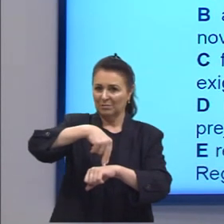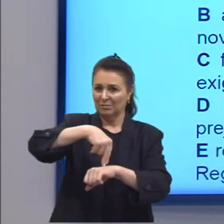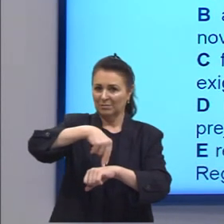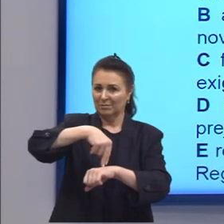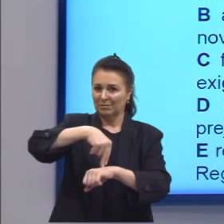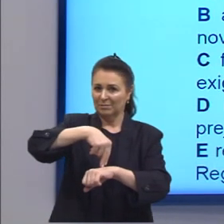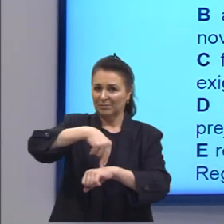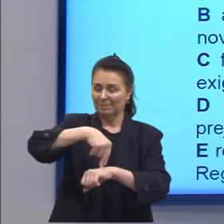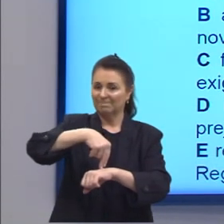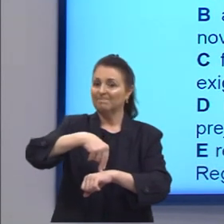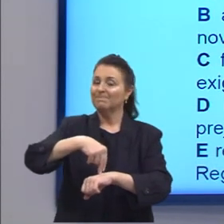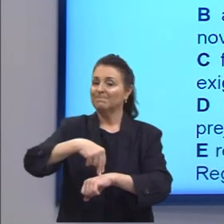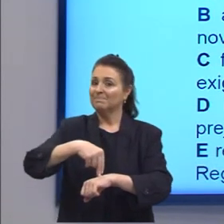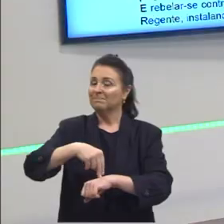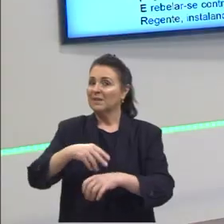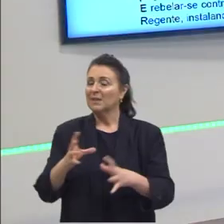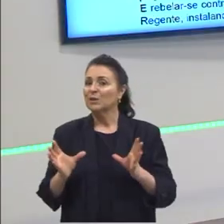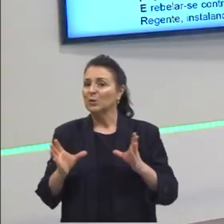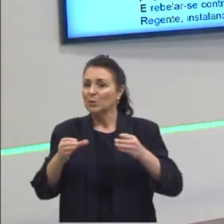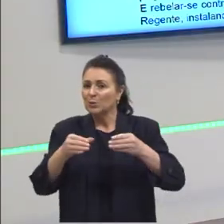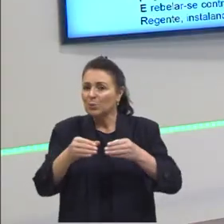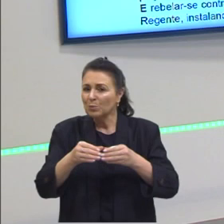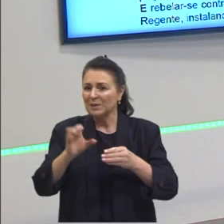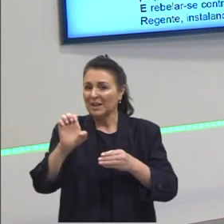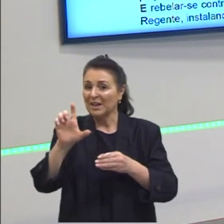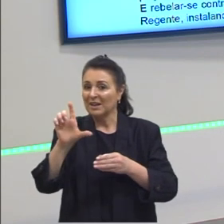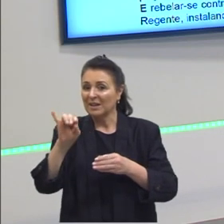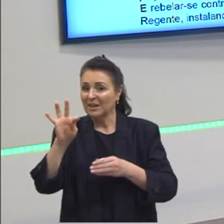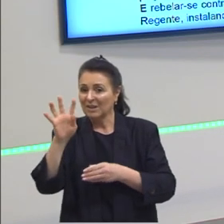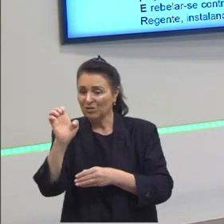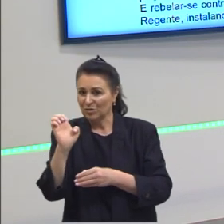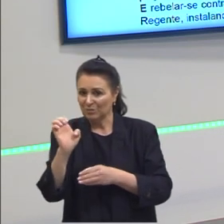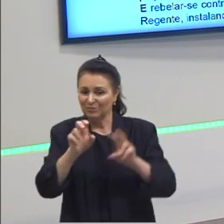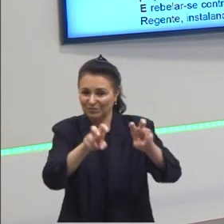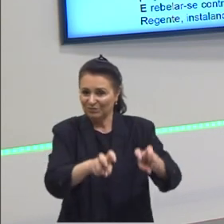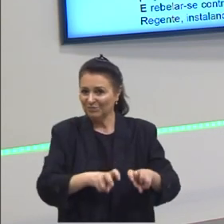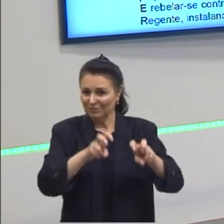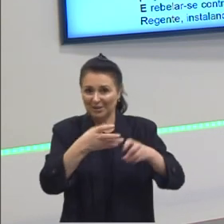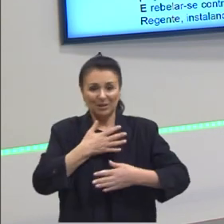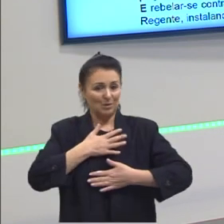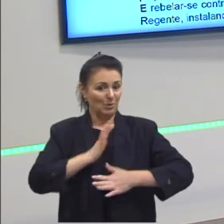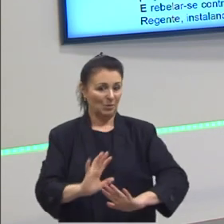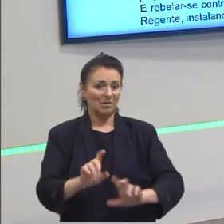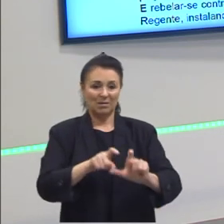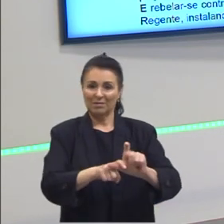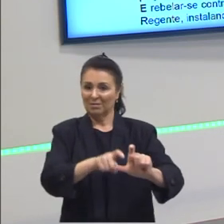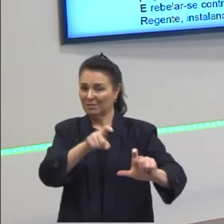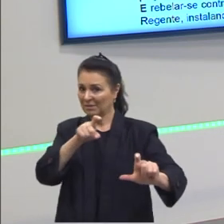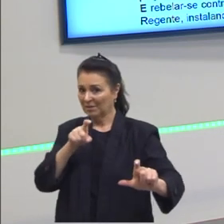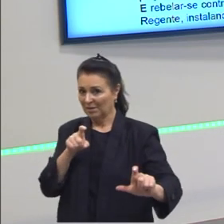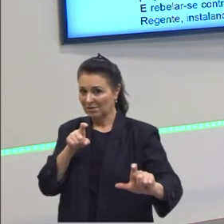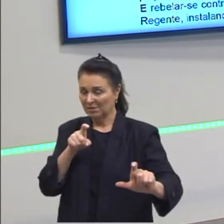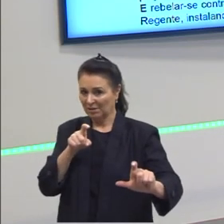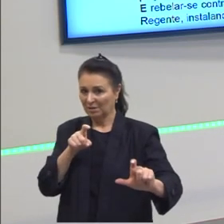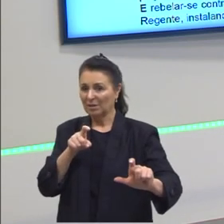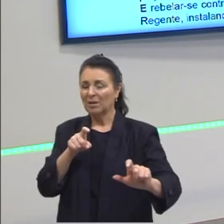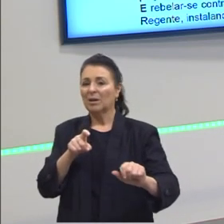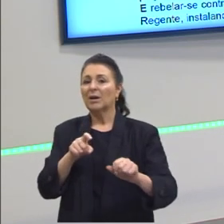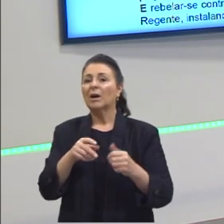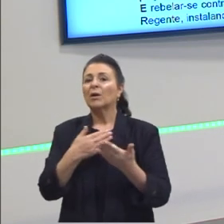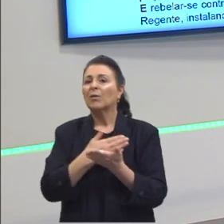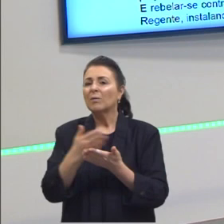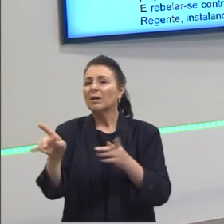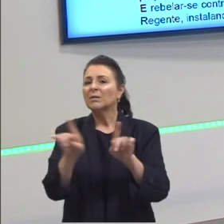né Essas elites fazendeiros não queriam que a independência se tornasse uma abolição